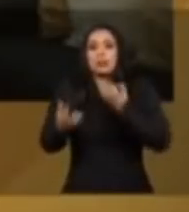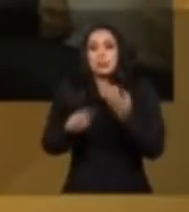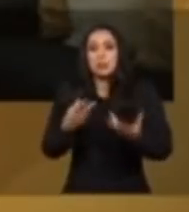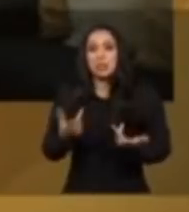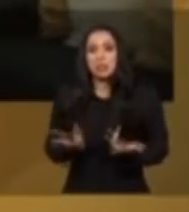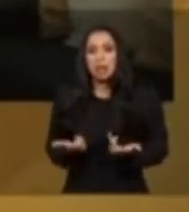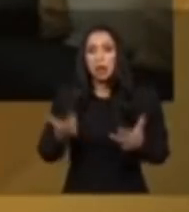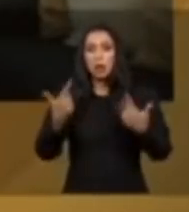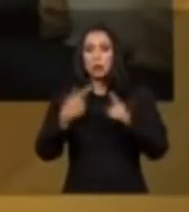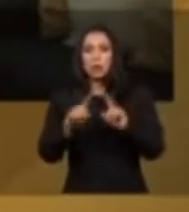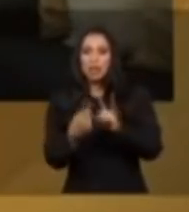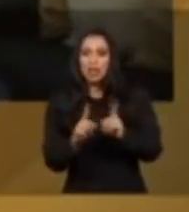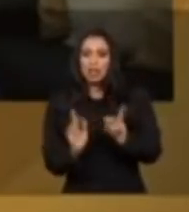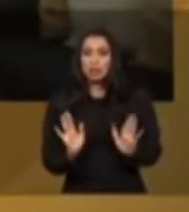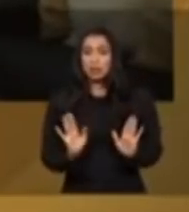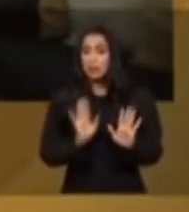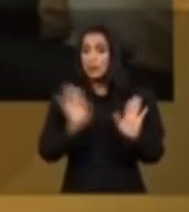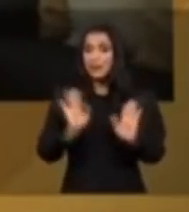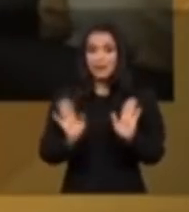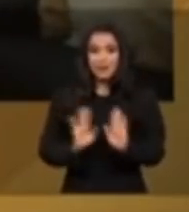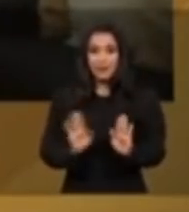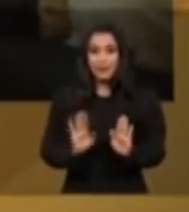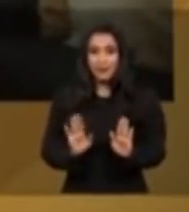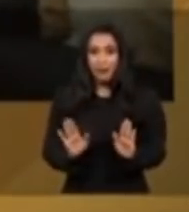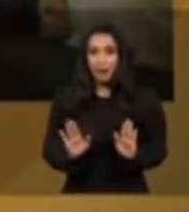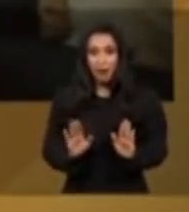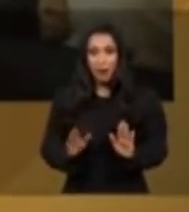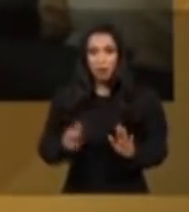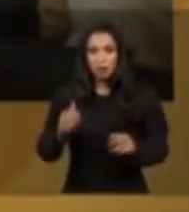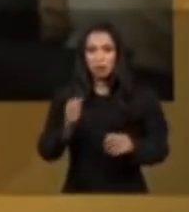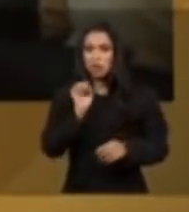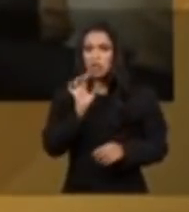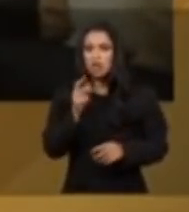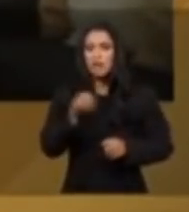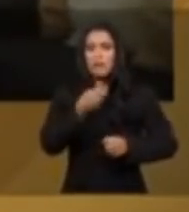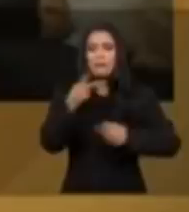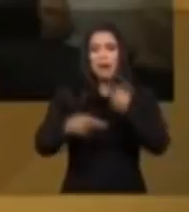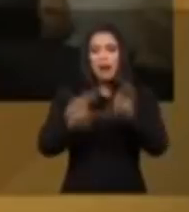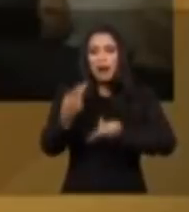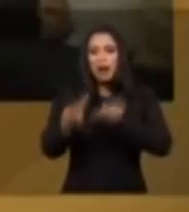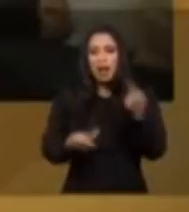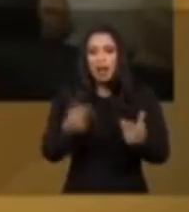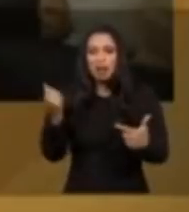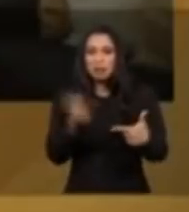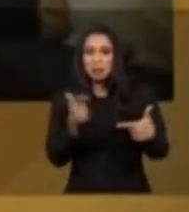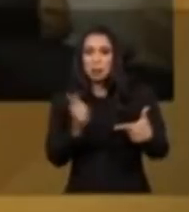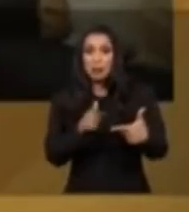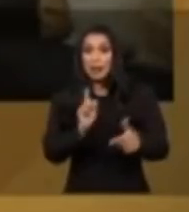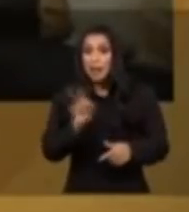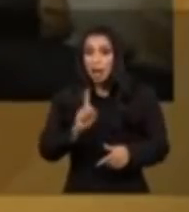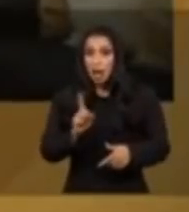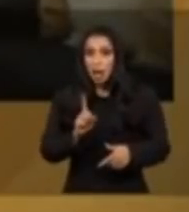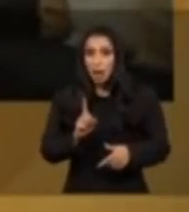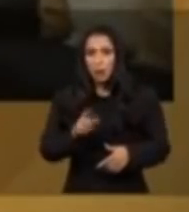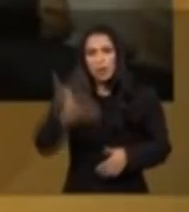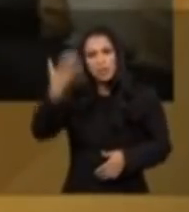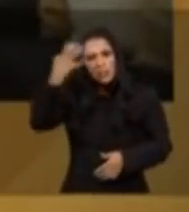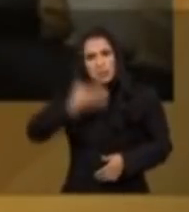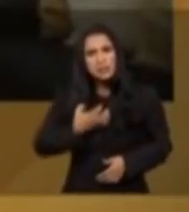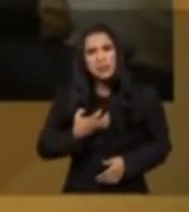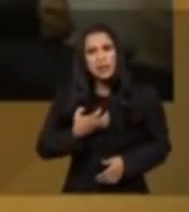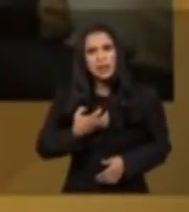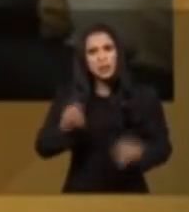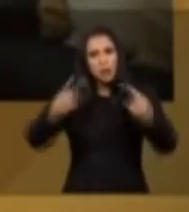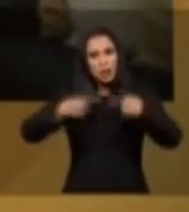de críticas, nenhum trata nem de xingamentos, tratam de ameaças,